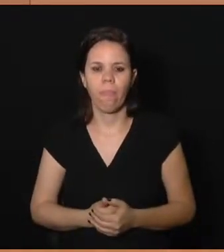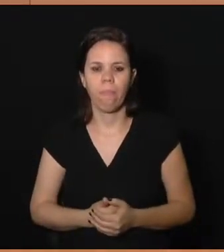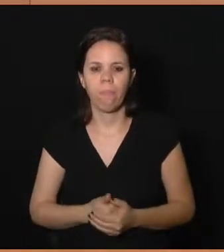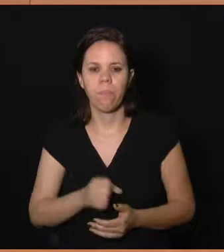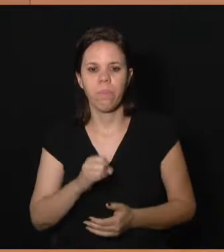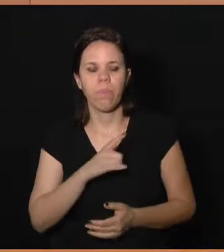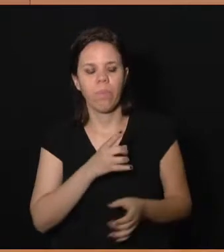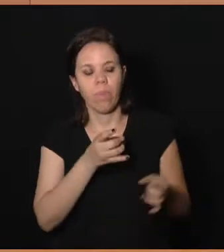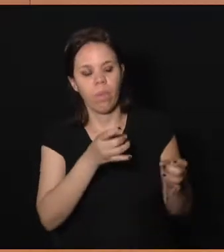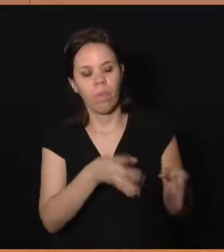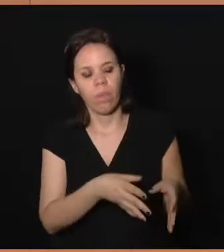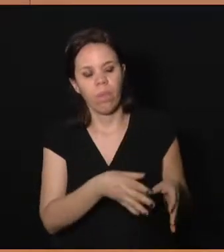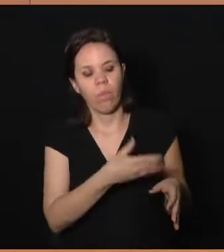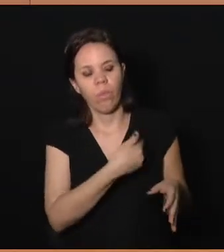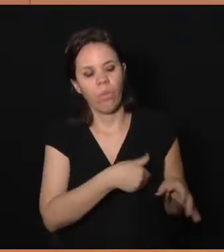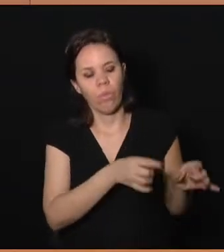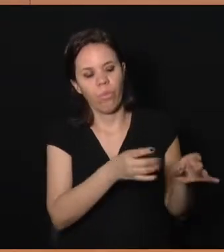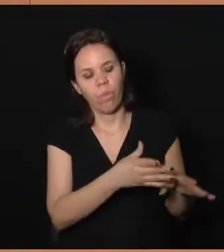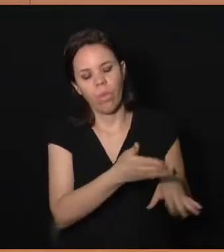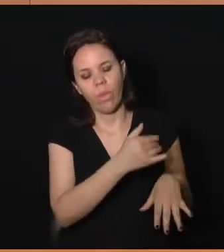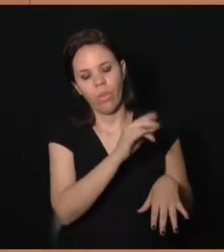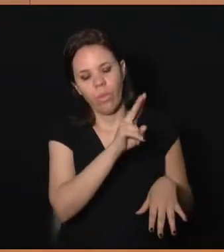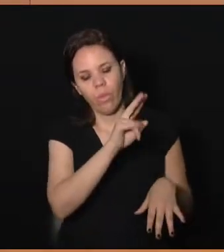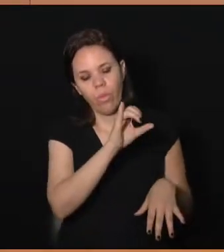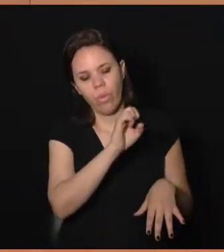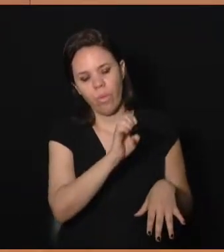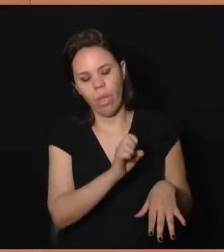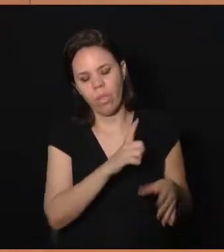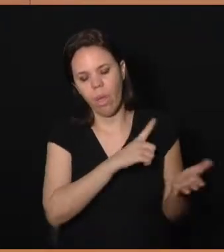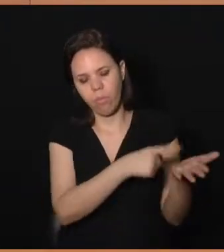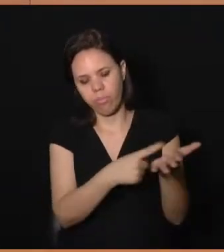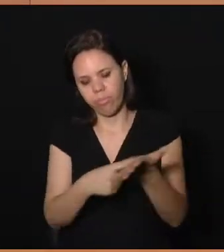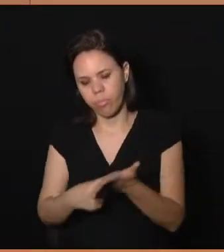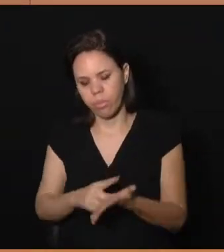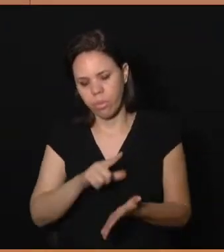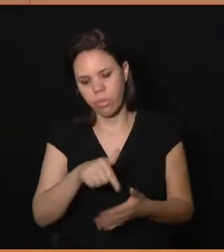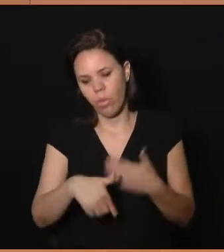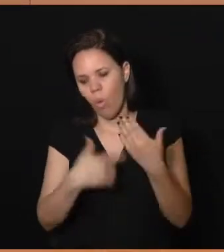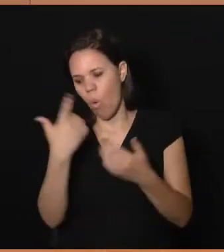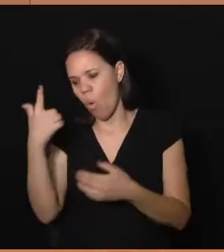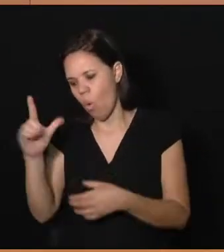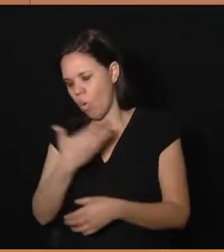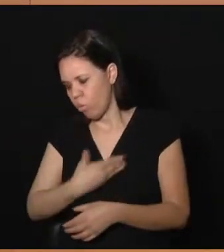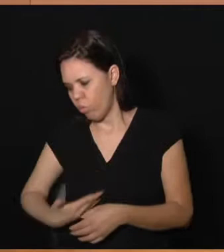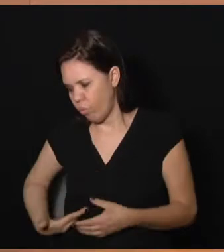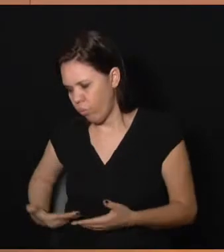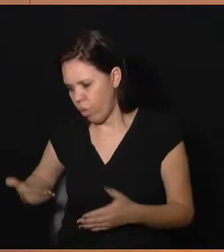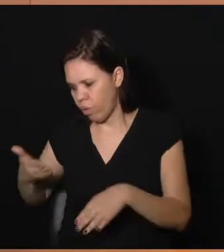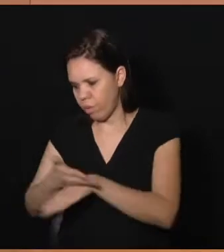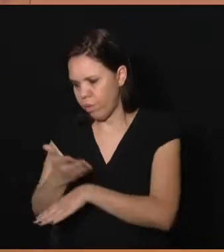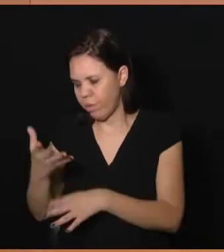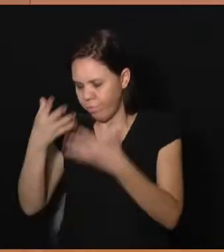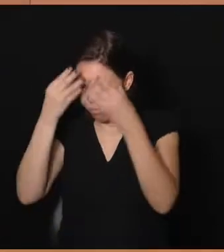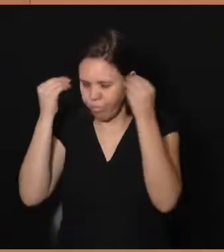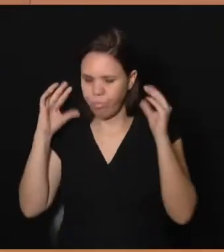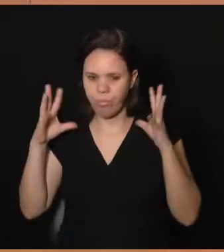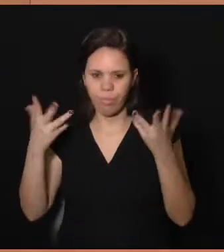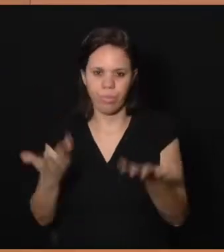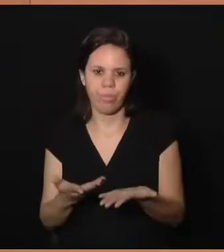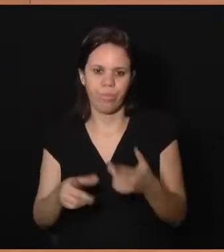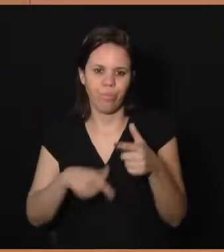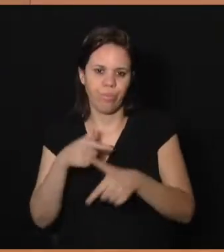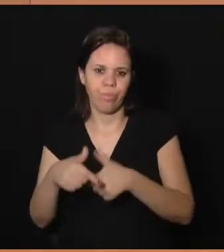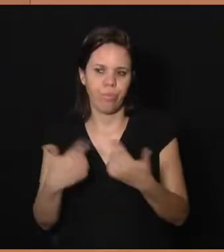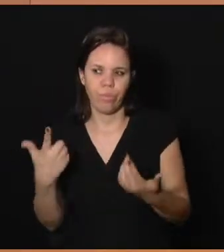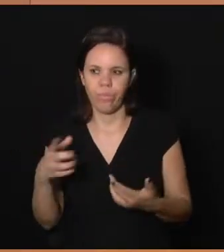viés realmente no desenvolvimento, no fechamento de acordos e tudo mais, e aí entra um outro governo, esquece tudo, vamos trabalhar